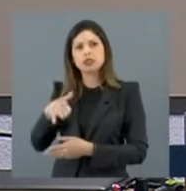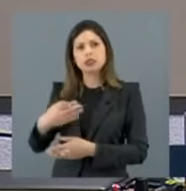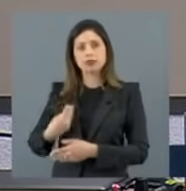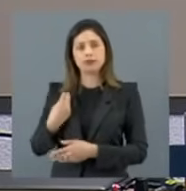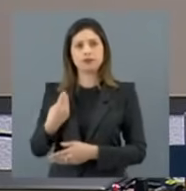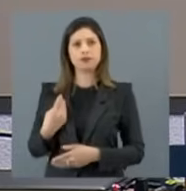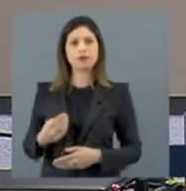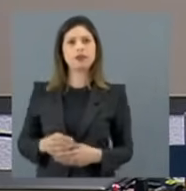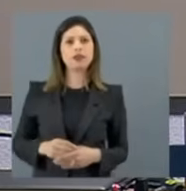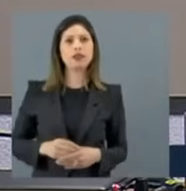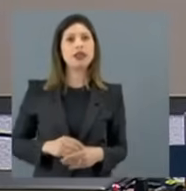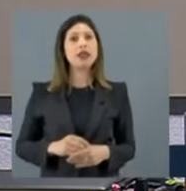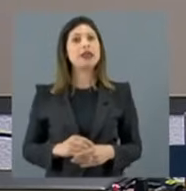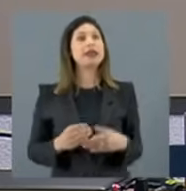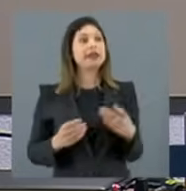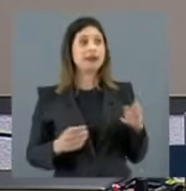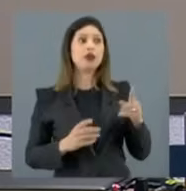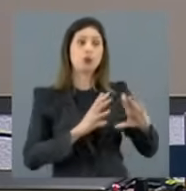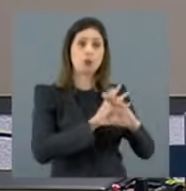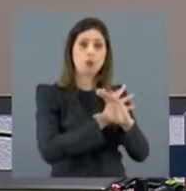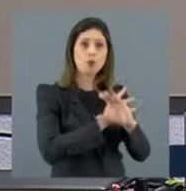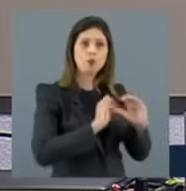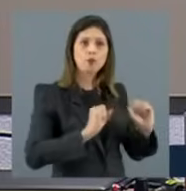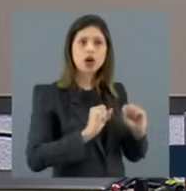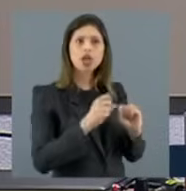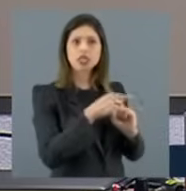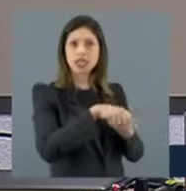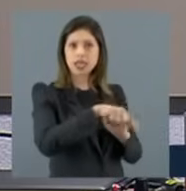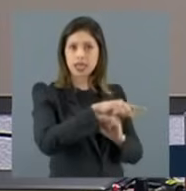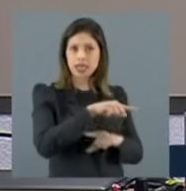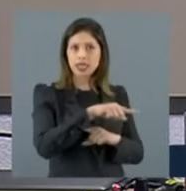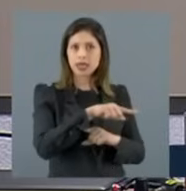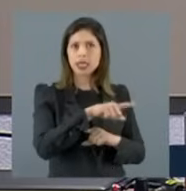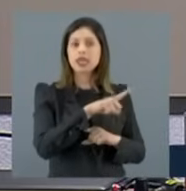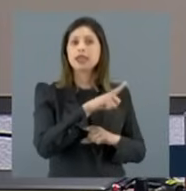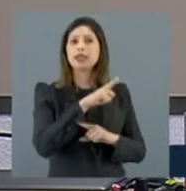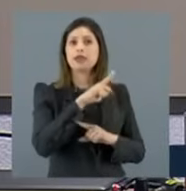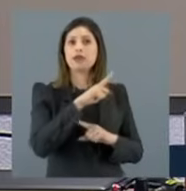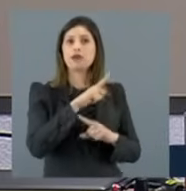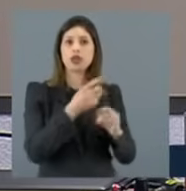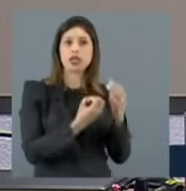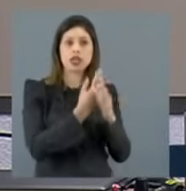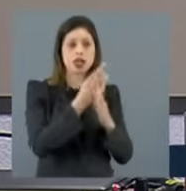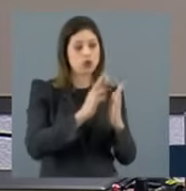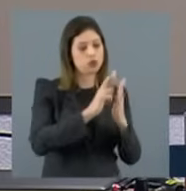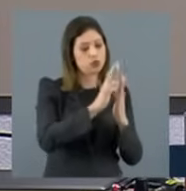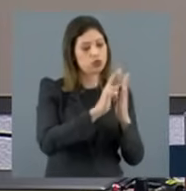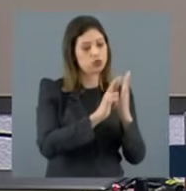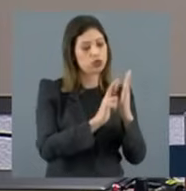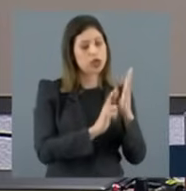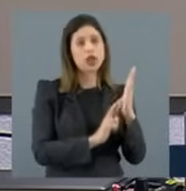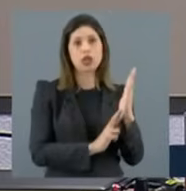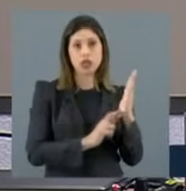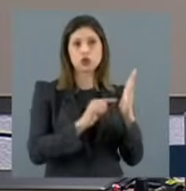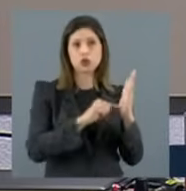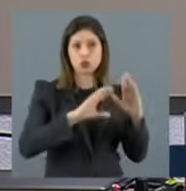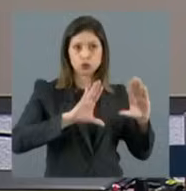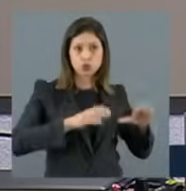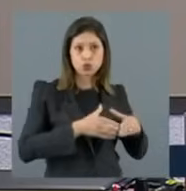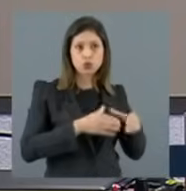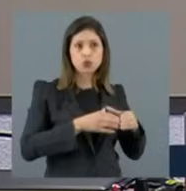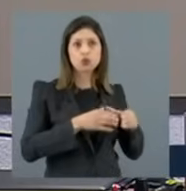E a censura de Monark veio a partir de relatórios produzidos por aqueles grupos